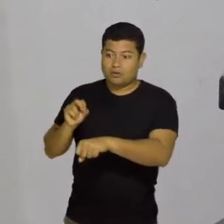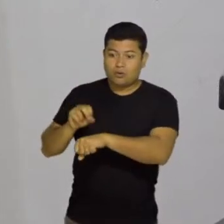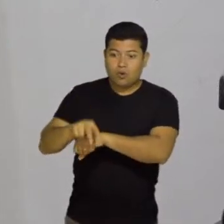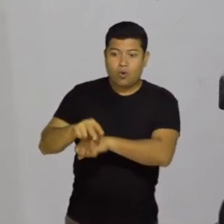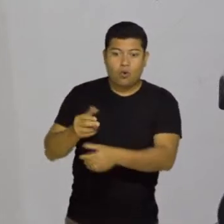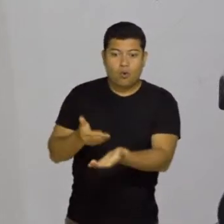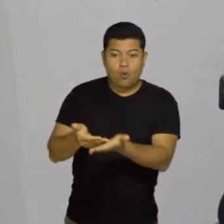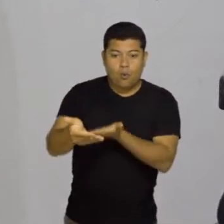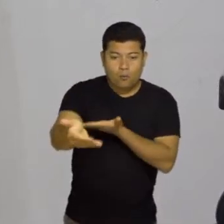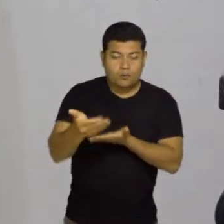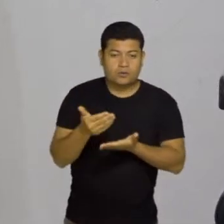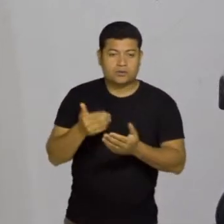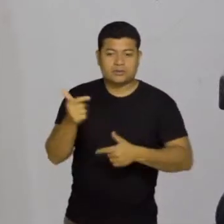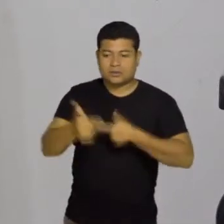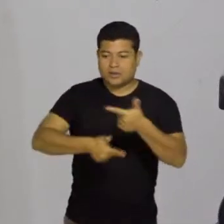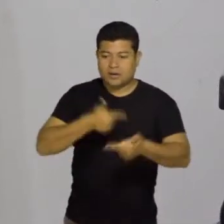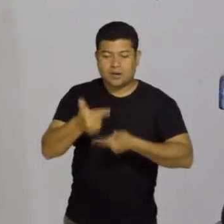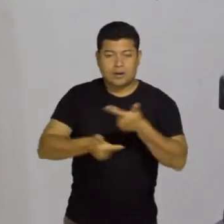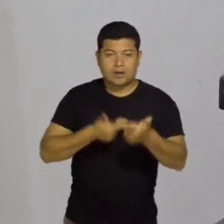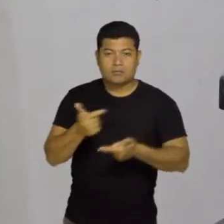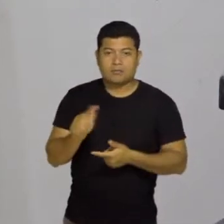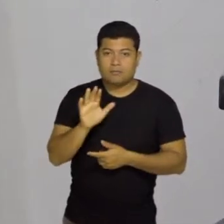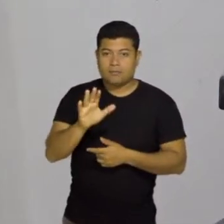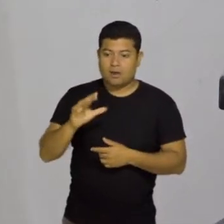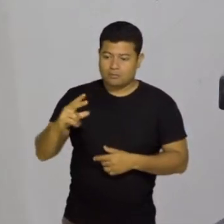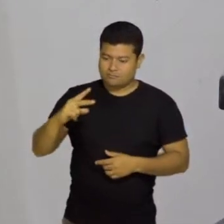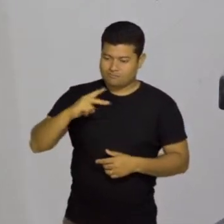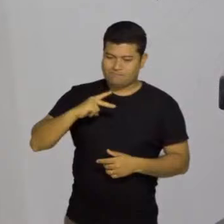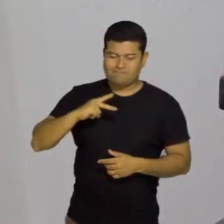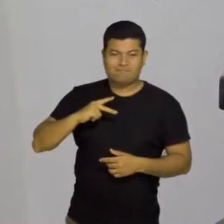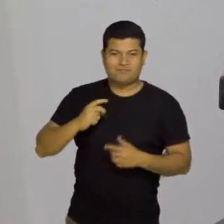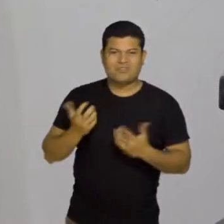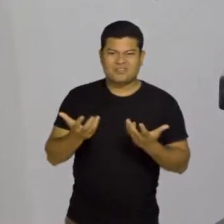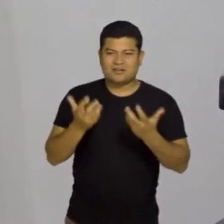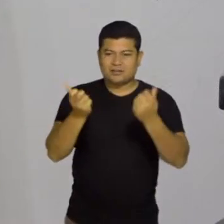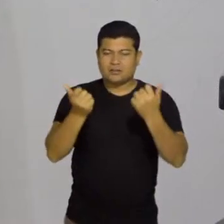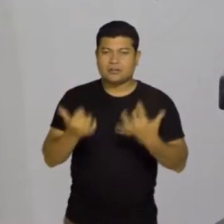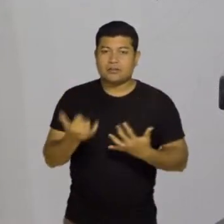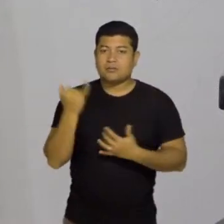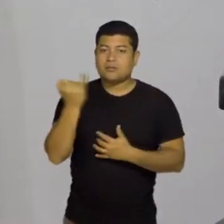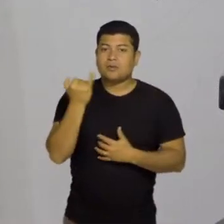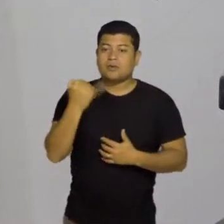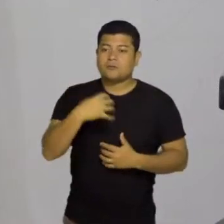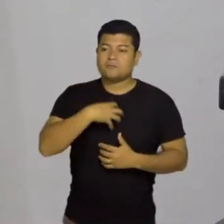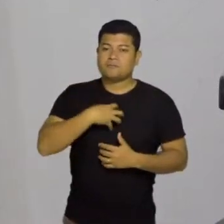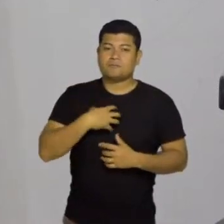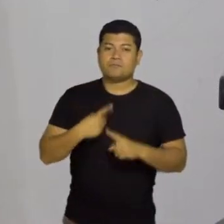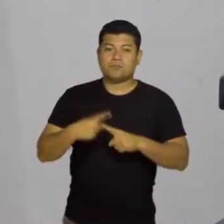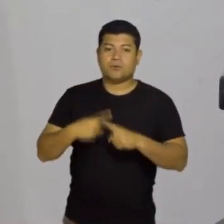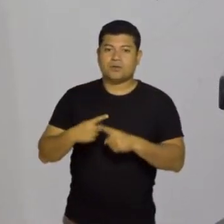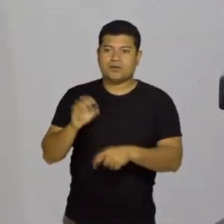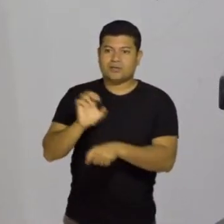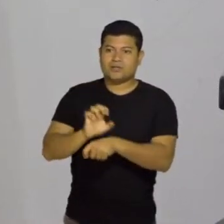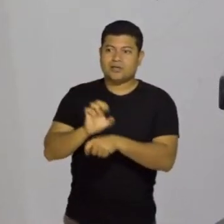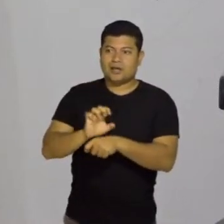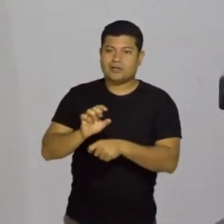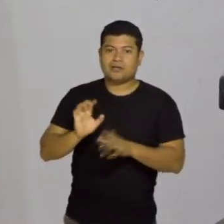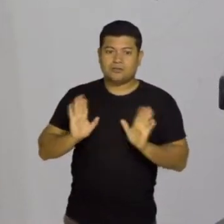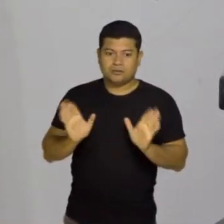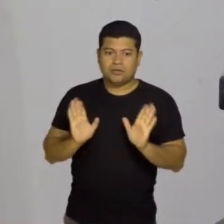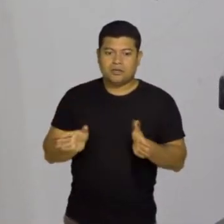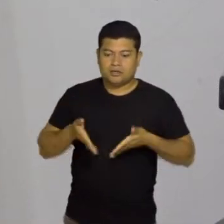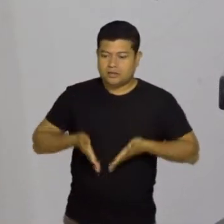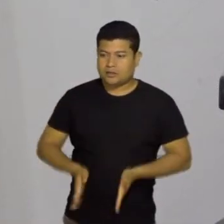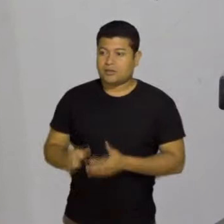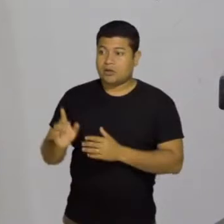trabalho. Mas, pessoalmente falando, também foi muito importante, porque eu vim de outro estado. Então, quando